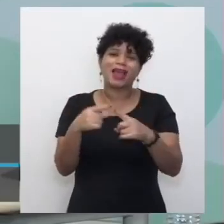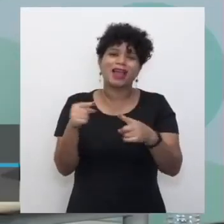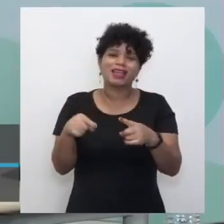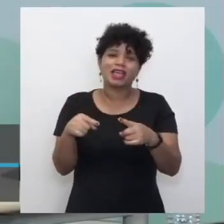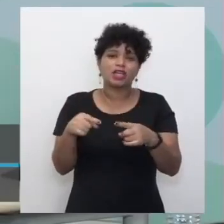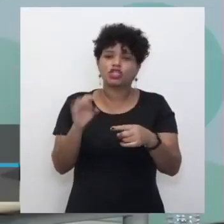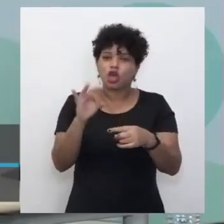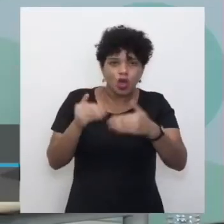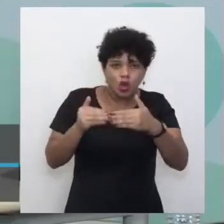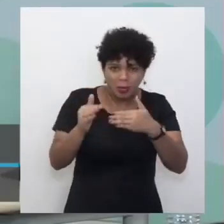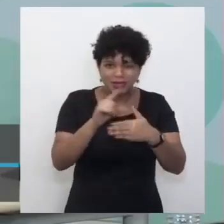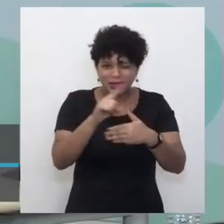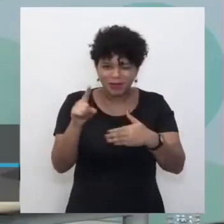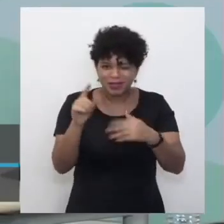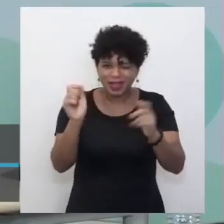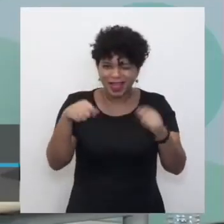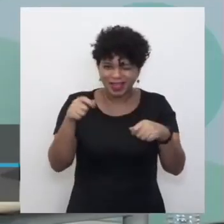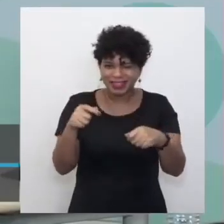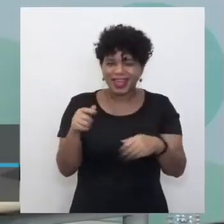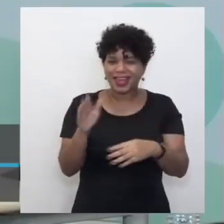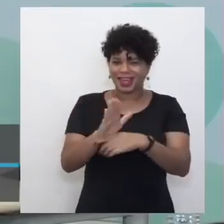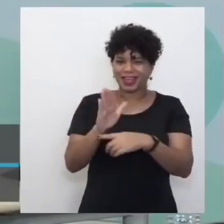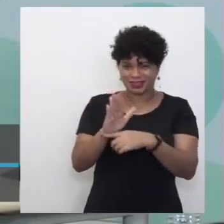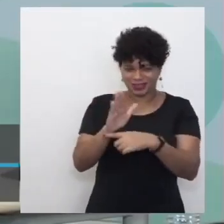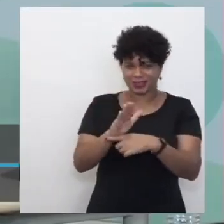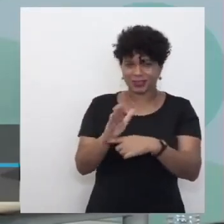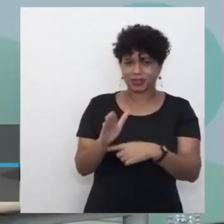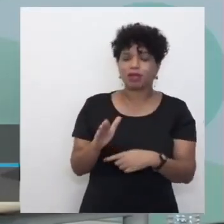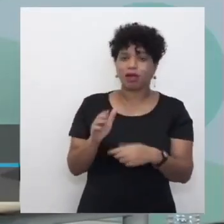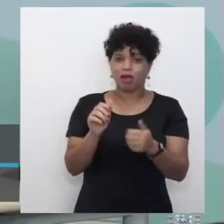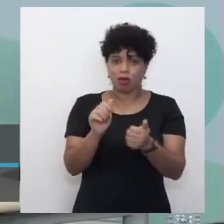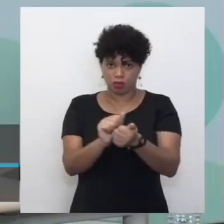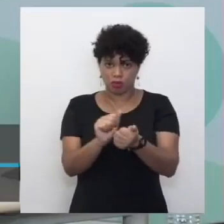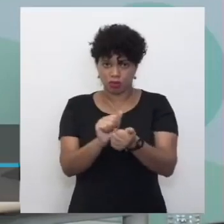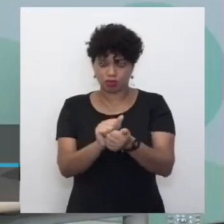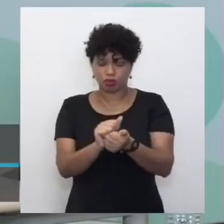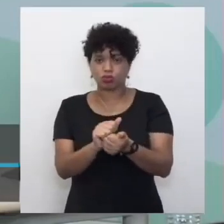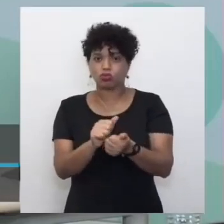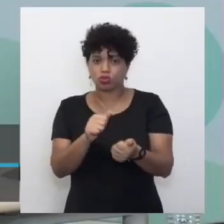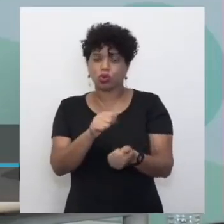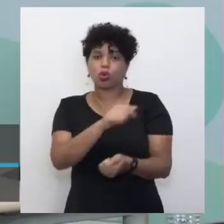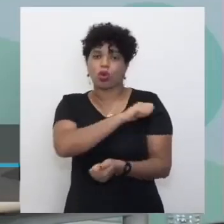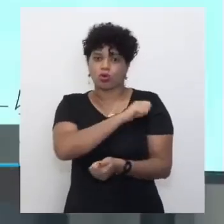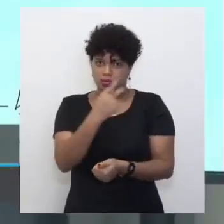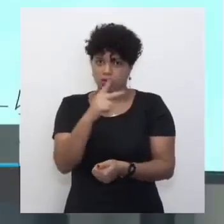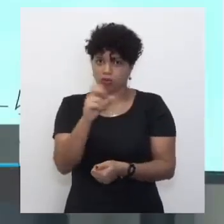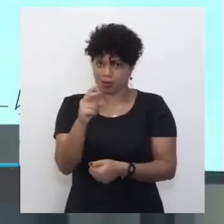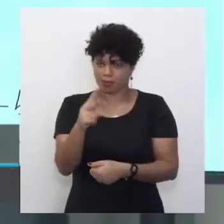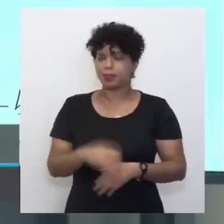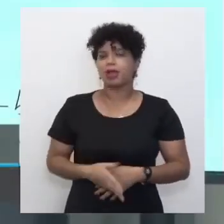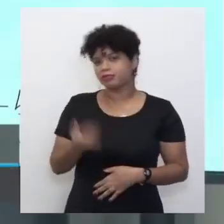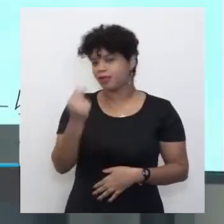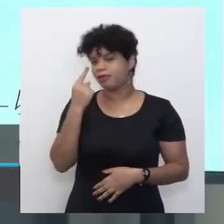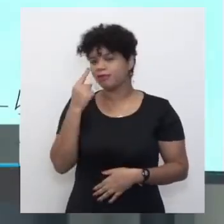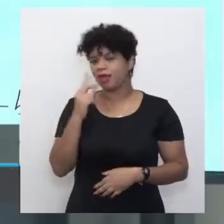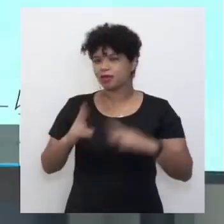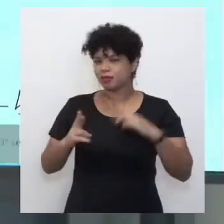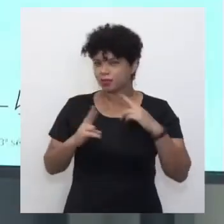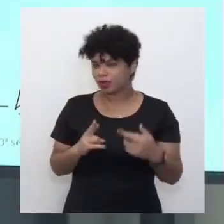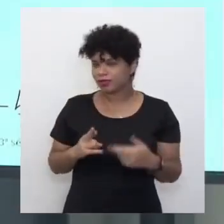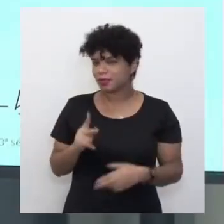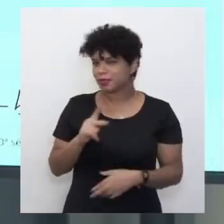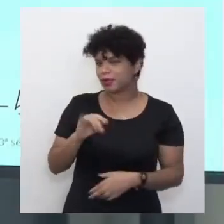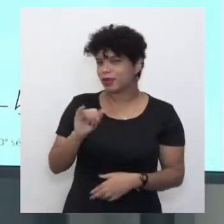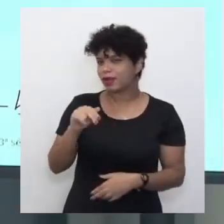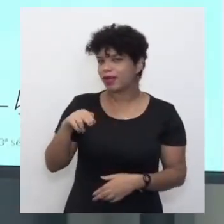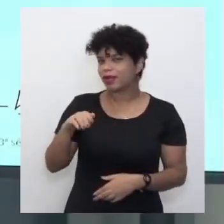pontapé inicial, tá bom? E você, por favor, ajude seu aluno aí. Professora Inês, vamos para a correção? Vamos. Muito bem. Como eu já tinha dado